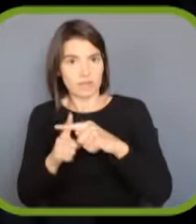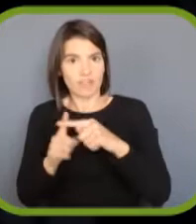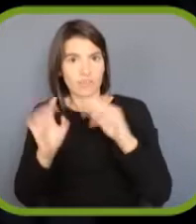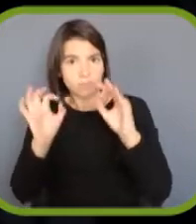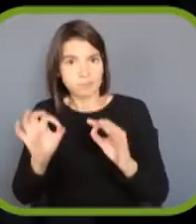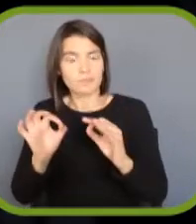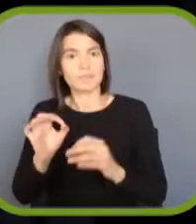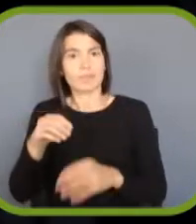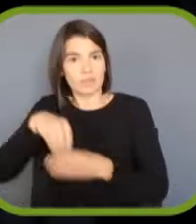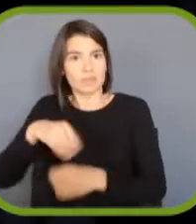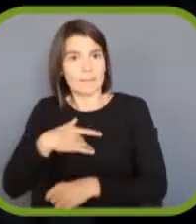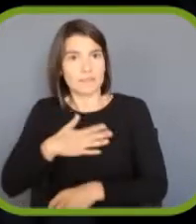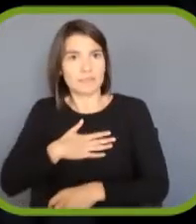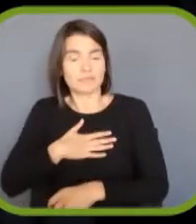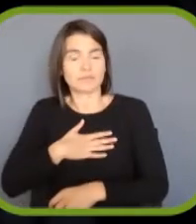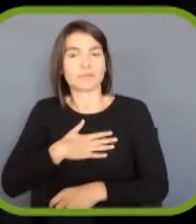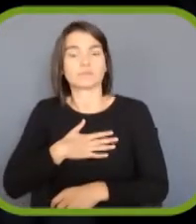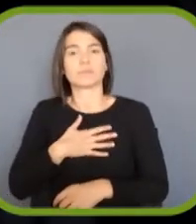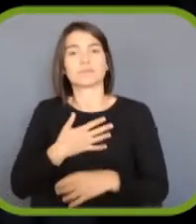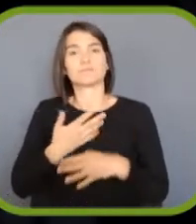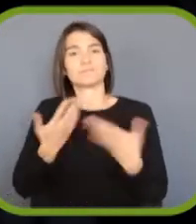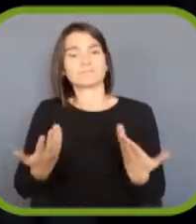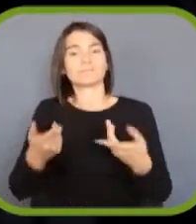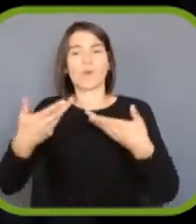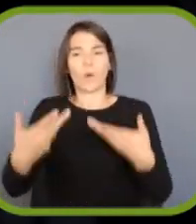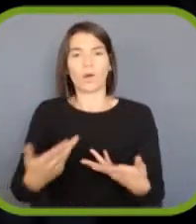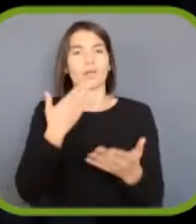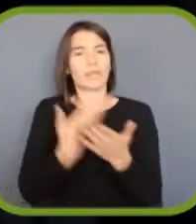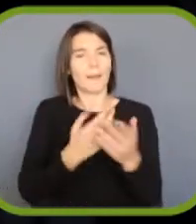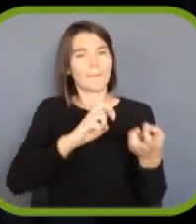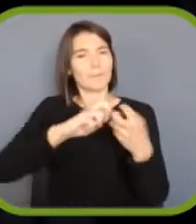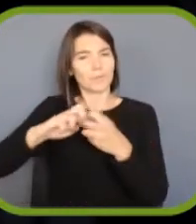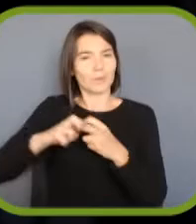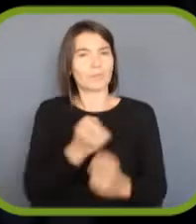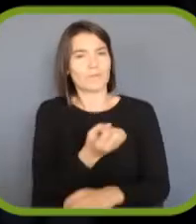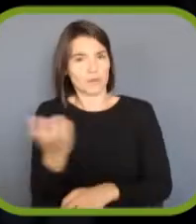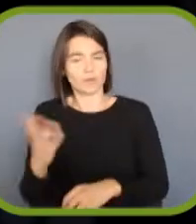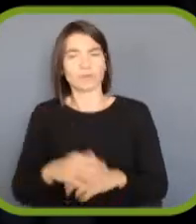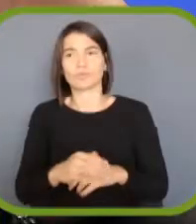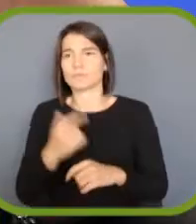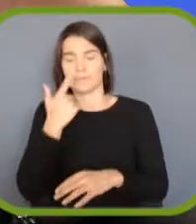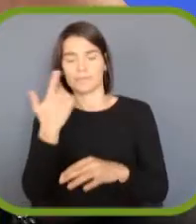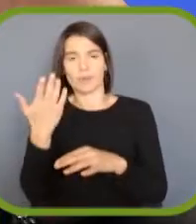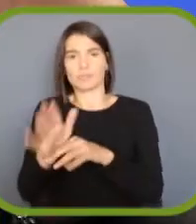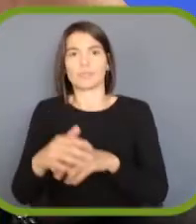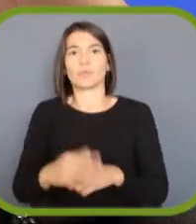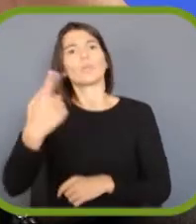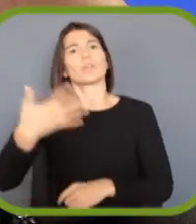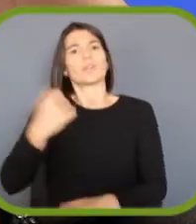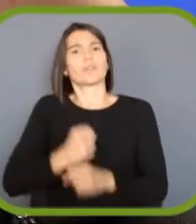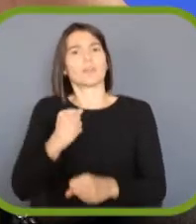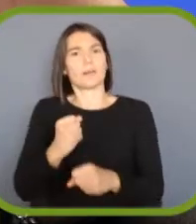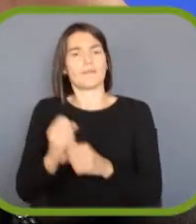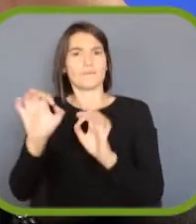ponto isso é vantajoso também para as organizações. Isto levanta hoje vários problemas. Por exemplo,